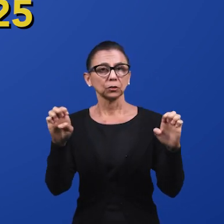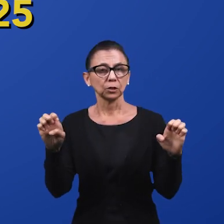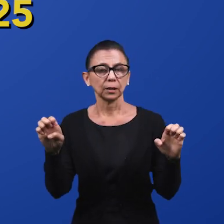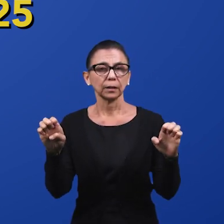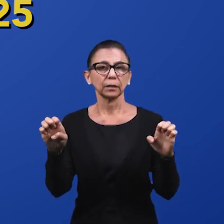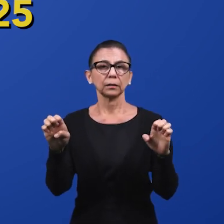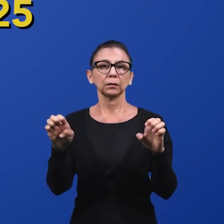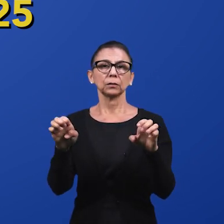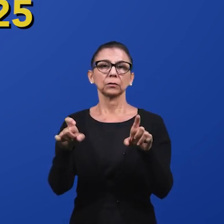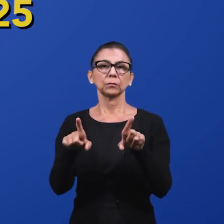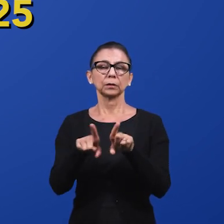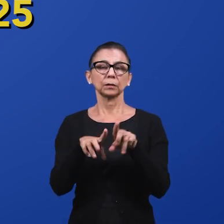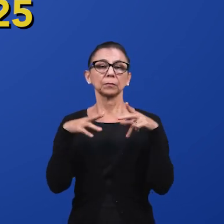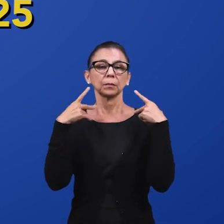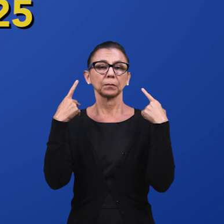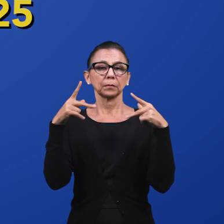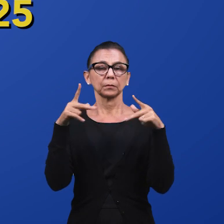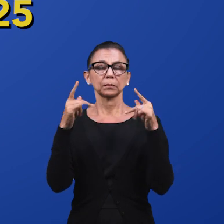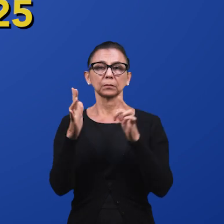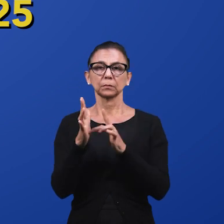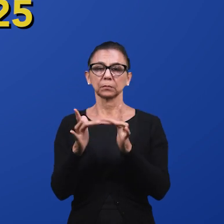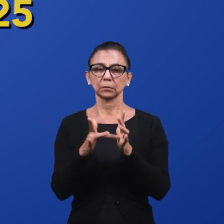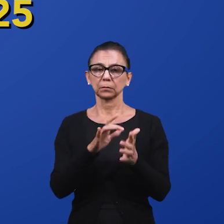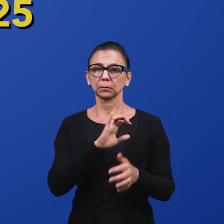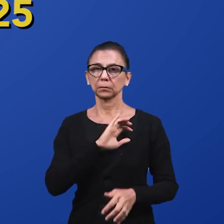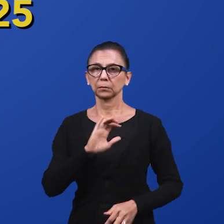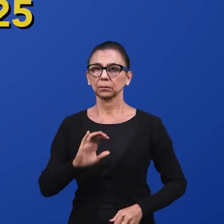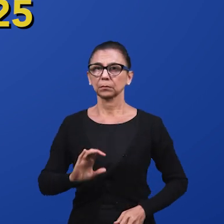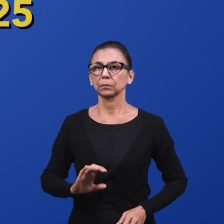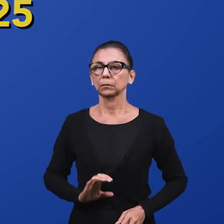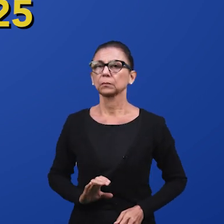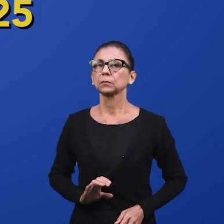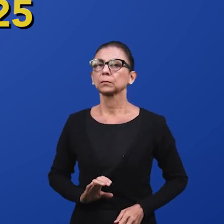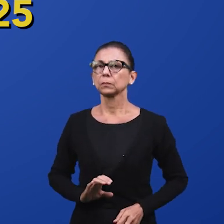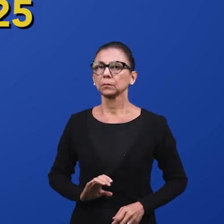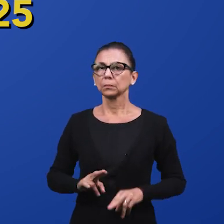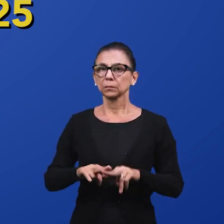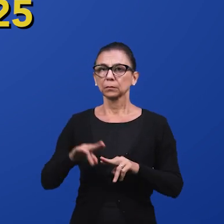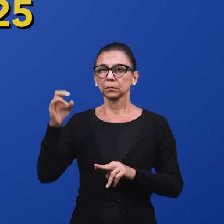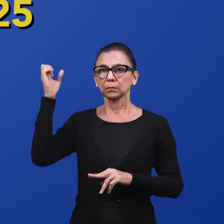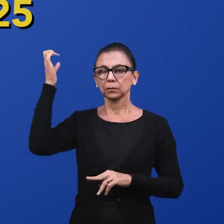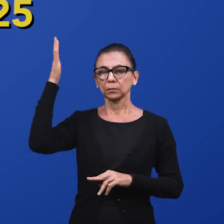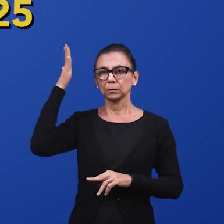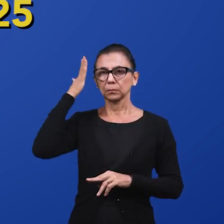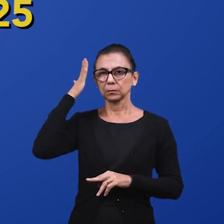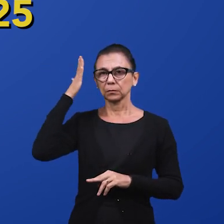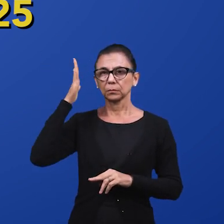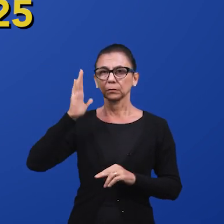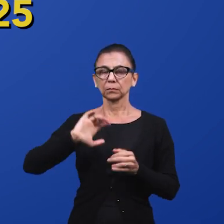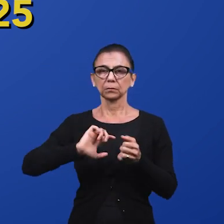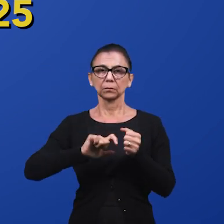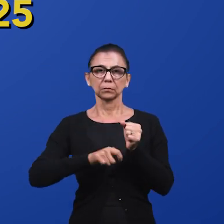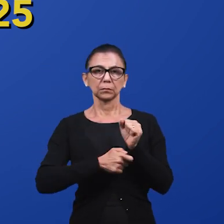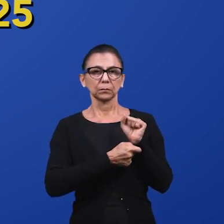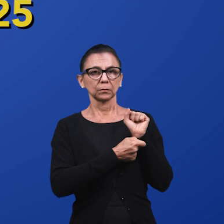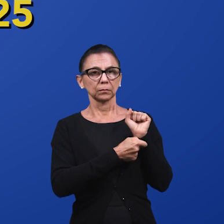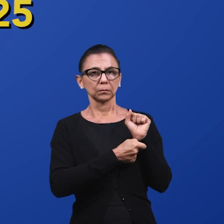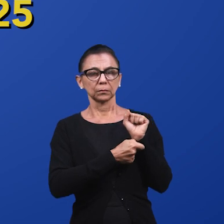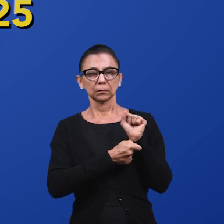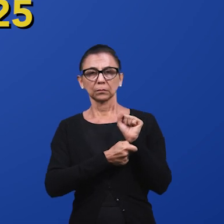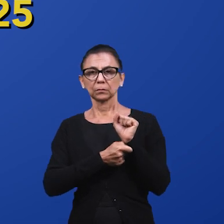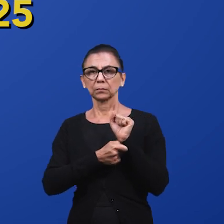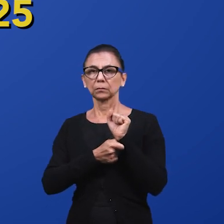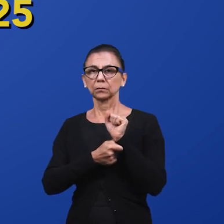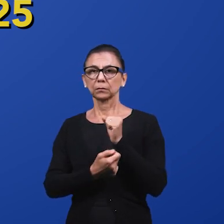evangelho e a pregação de Jesus Cristo, conforme a revelação do mistério, que destes